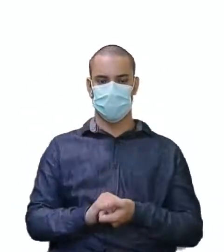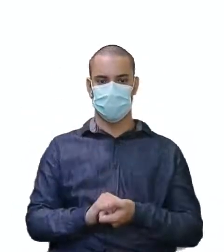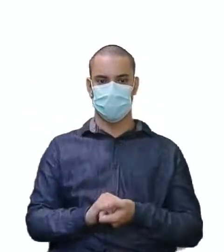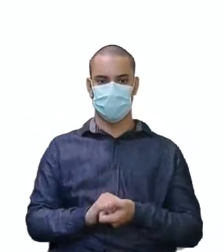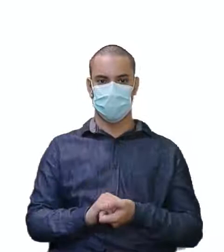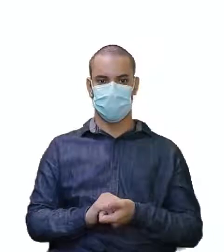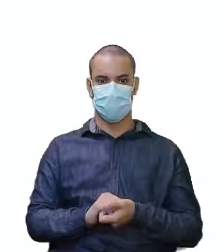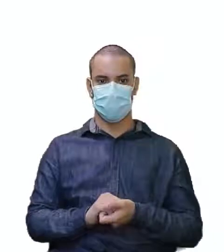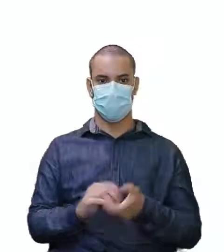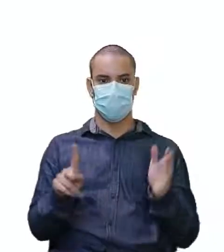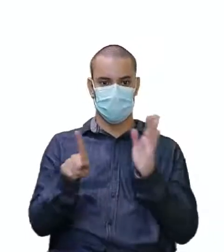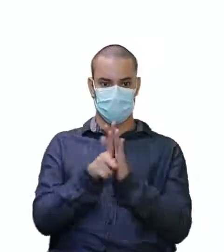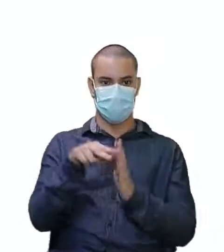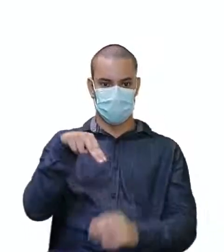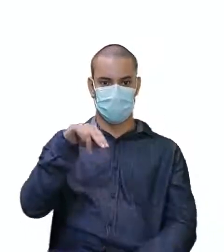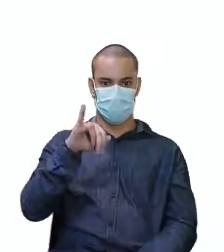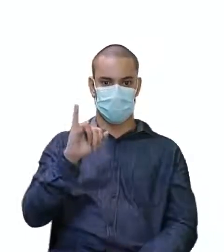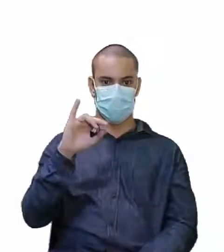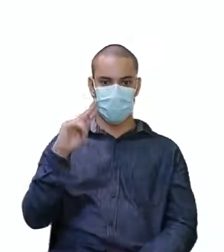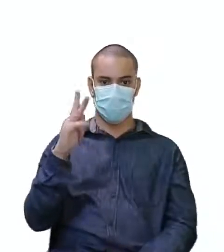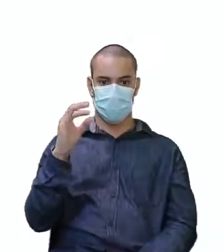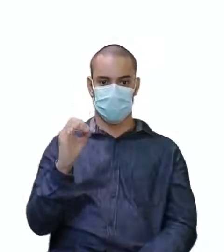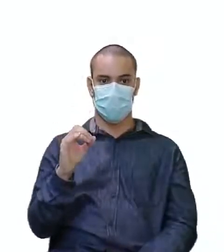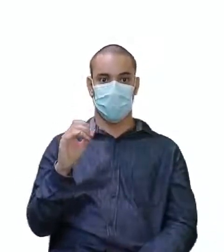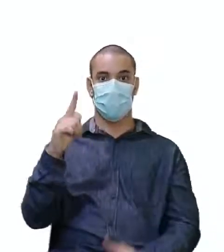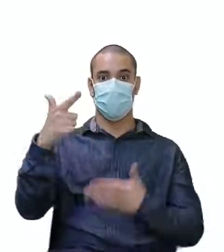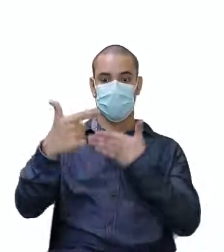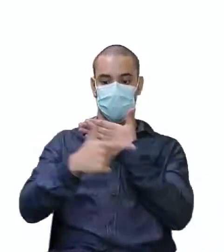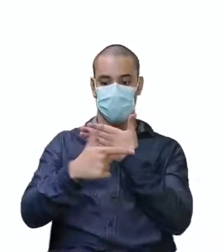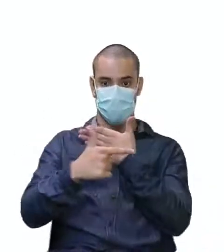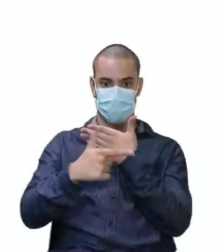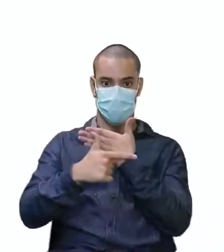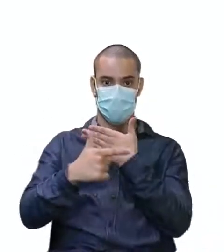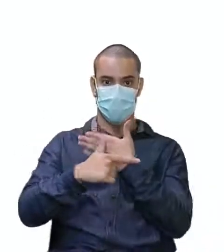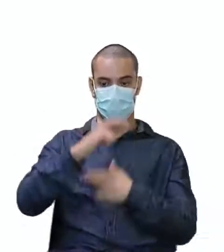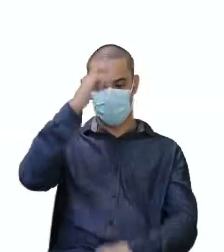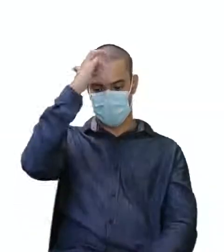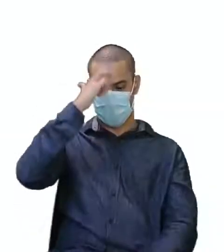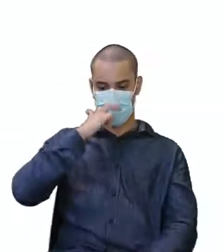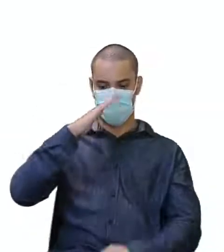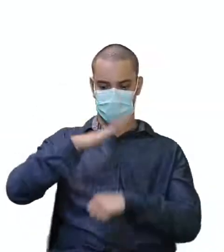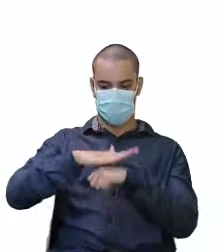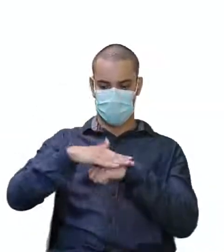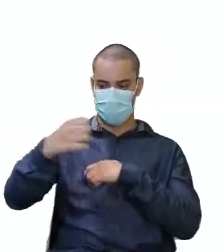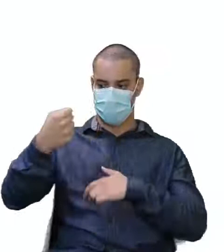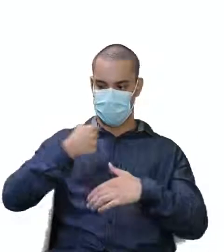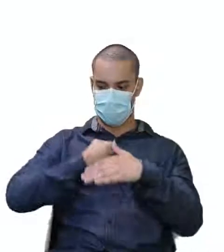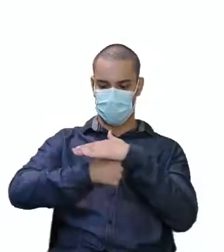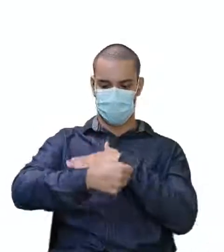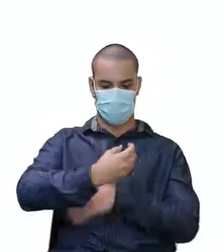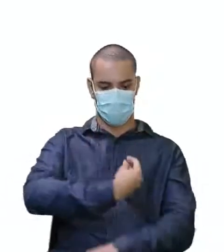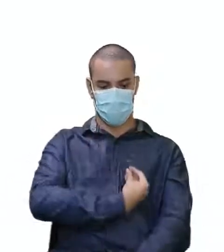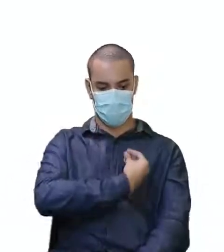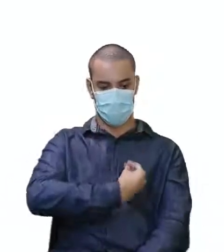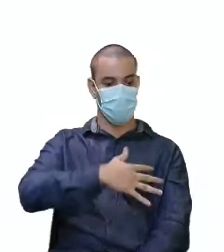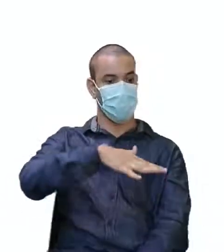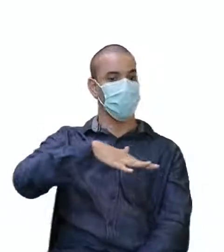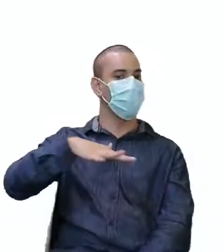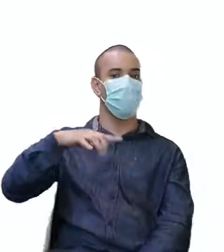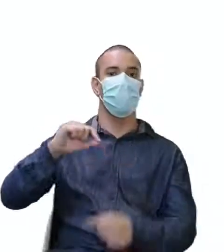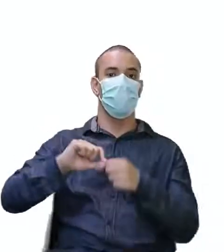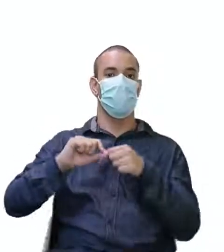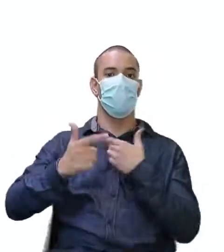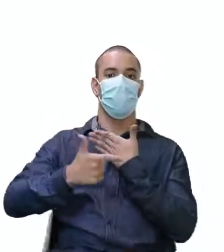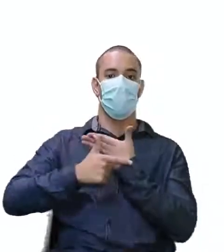clichê, né, para nicho ecológico é a função do indivíduo no ambiente onde ele vive. Ou seja, o que ele